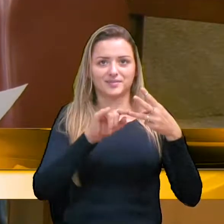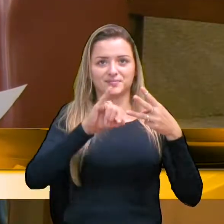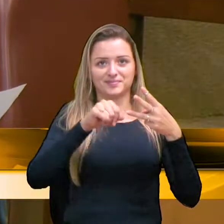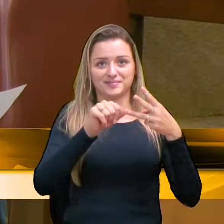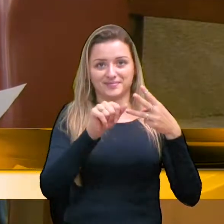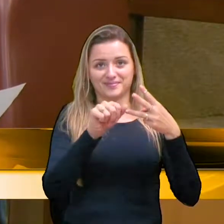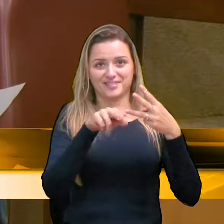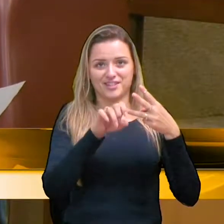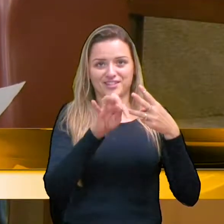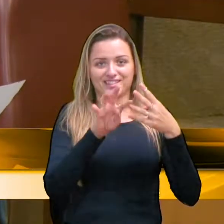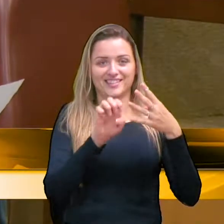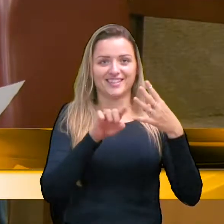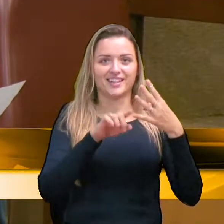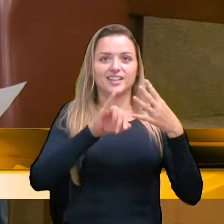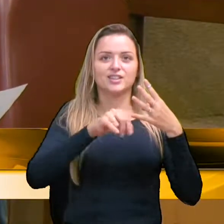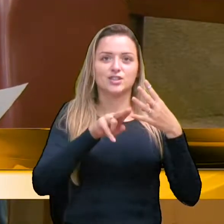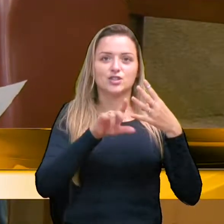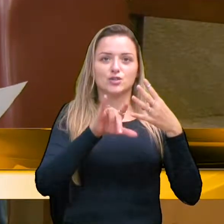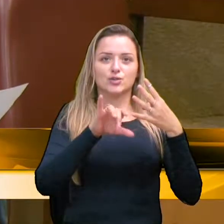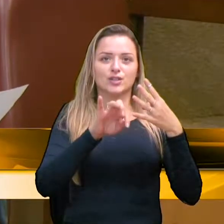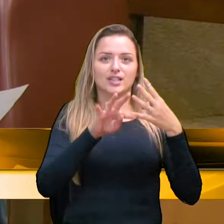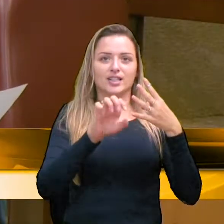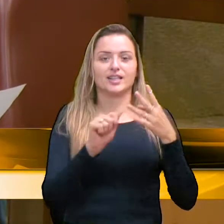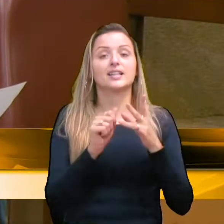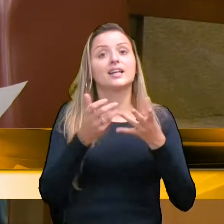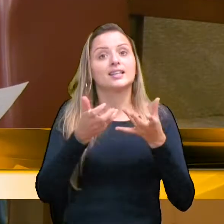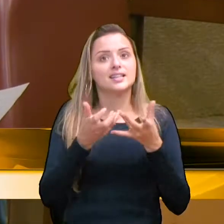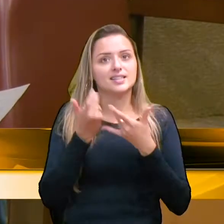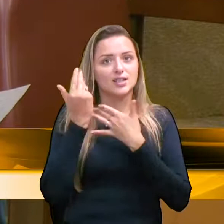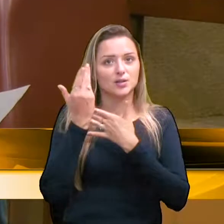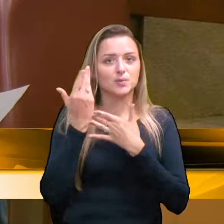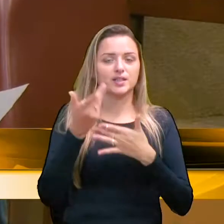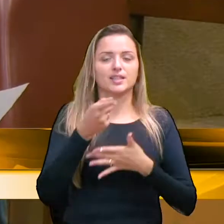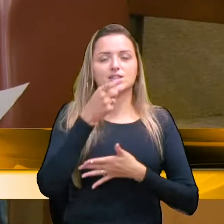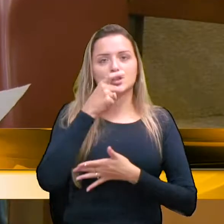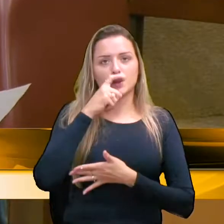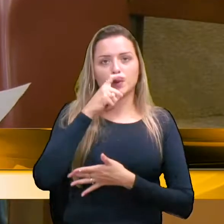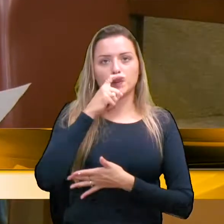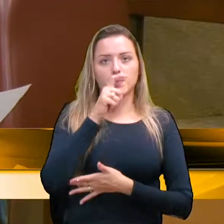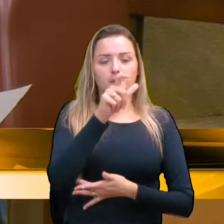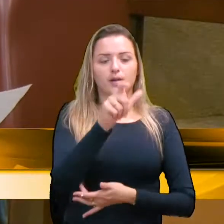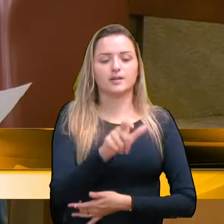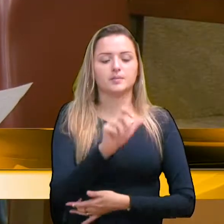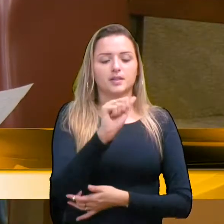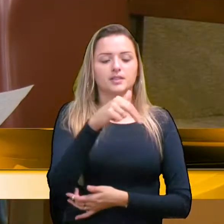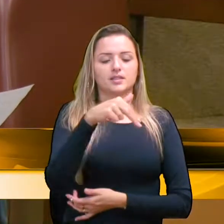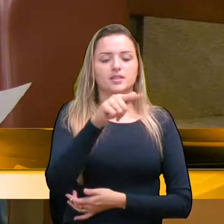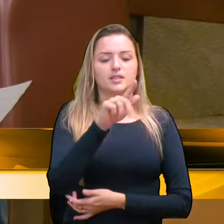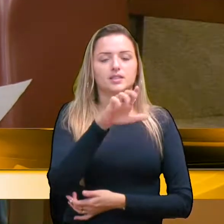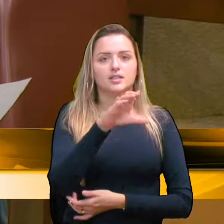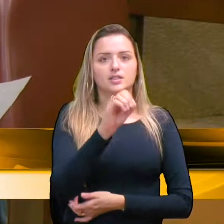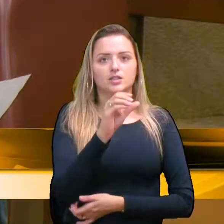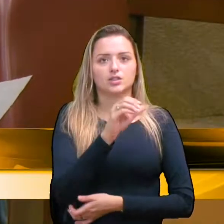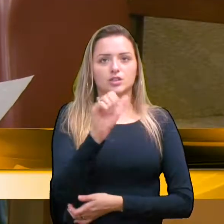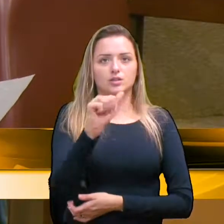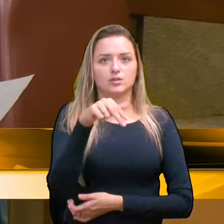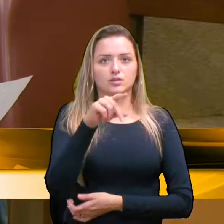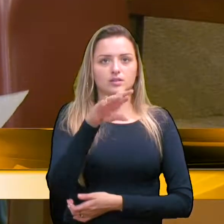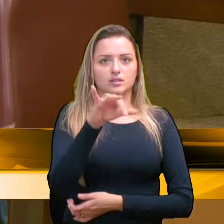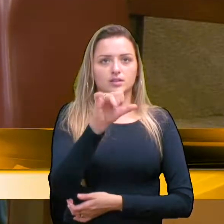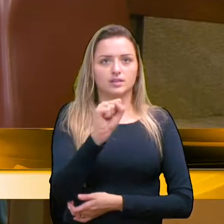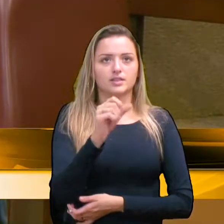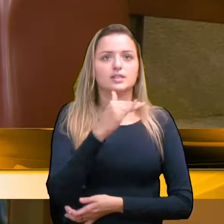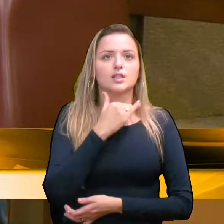quais decidiram prestar essa homenagem pós-vida ao seu pai, Ângelo João Andrés, falecido em 22